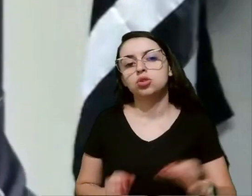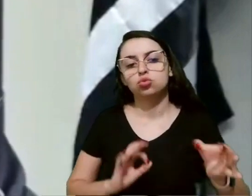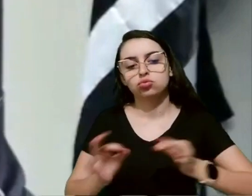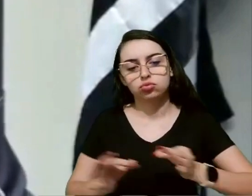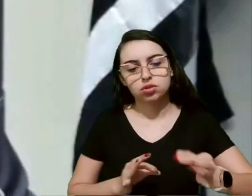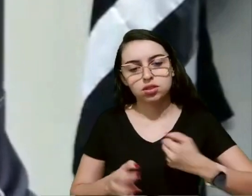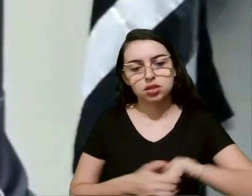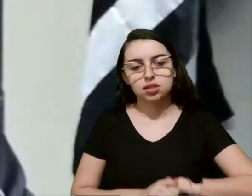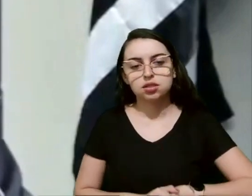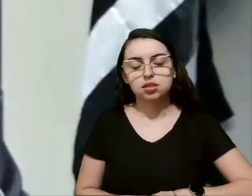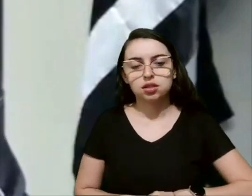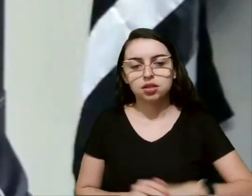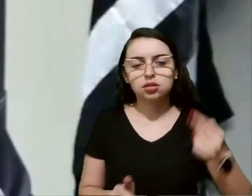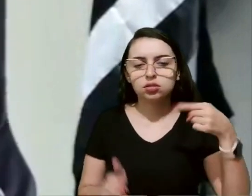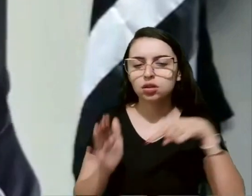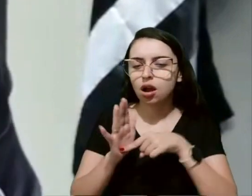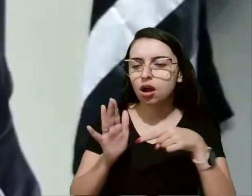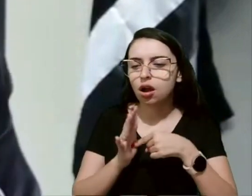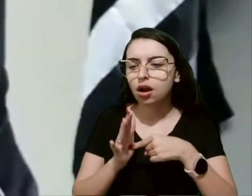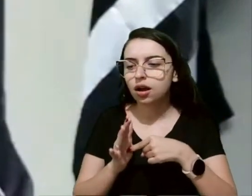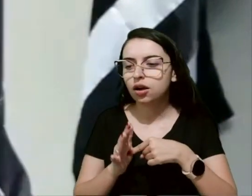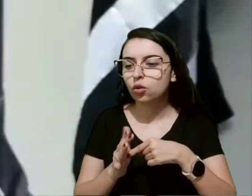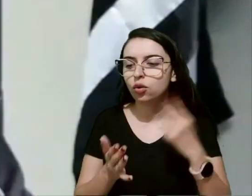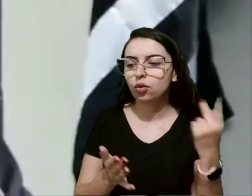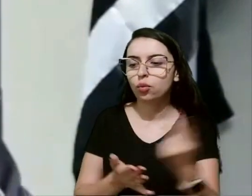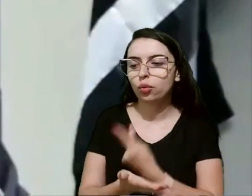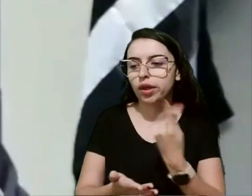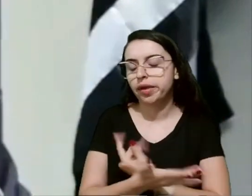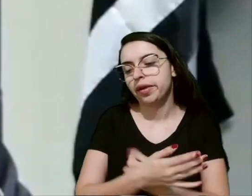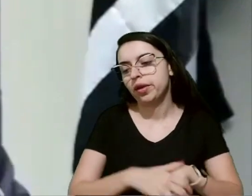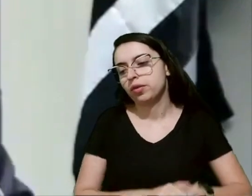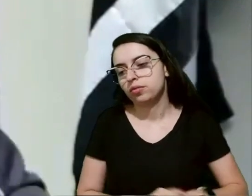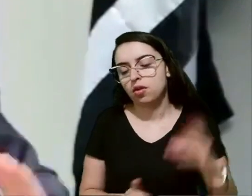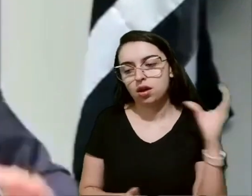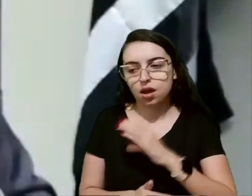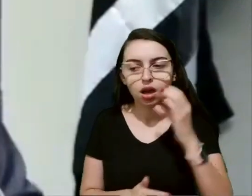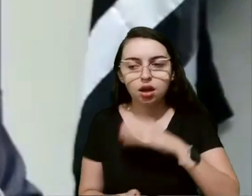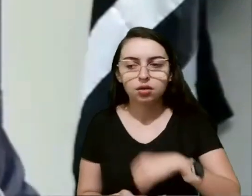judiciário, detectar as endemias e as epidemias processuais mais rapidamente,